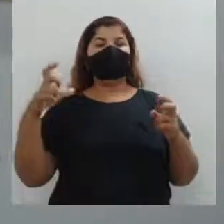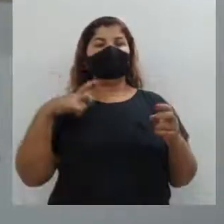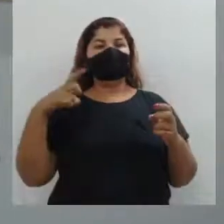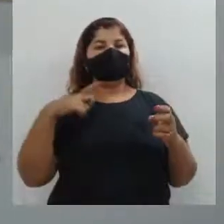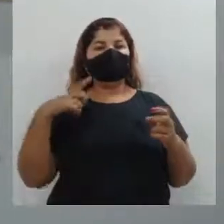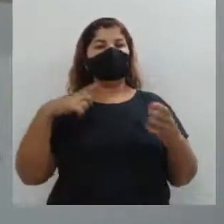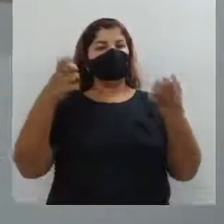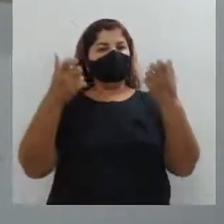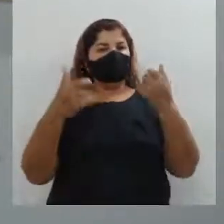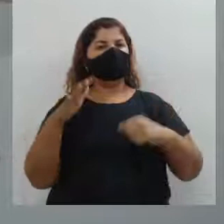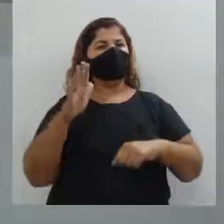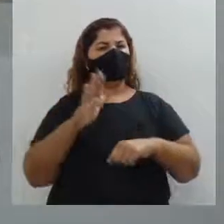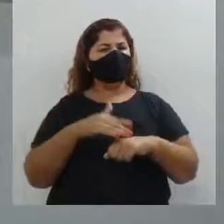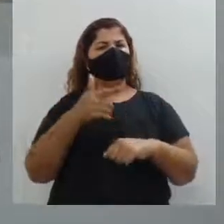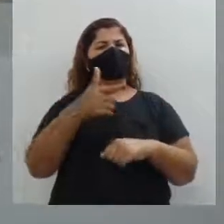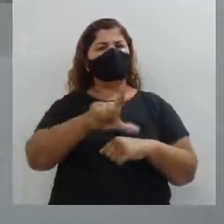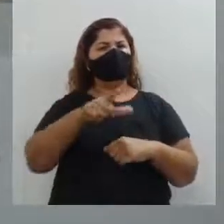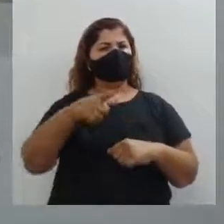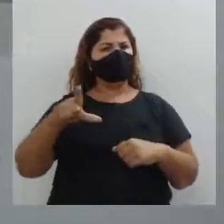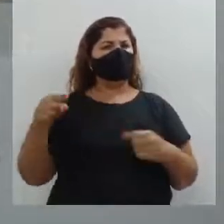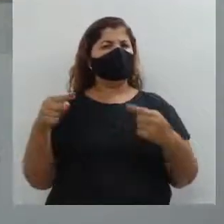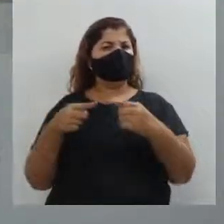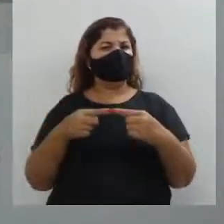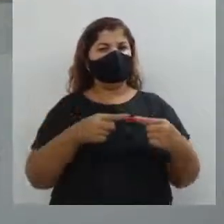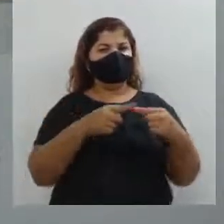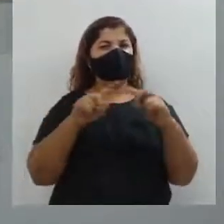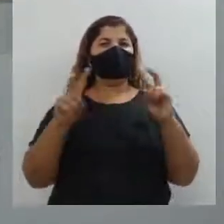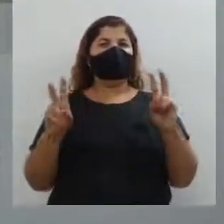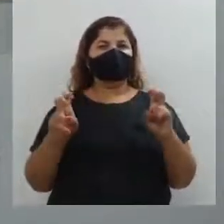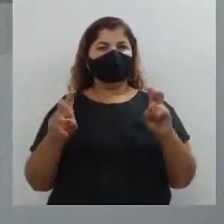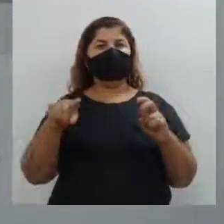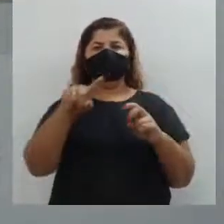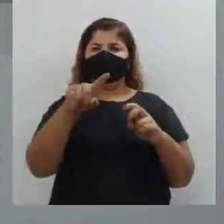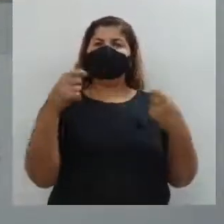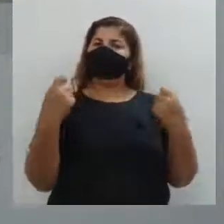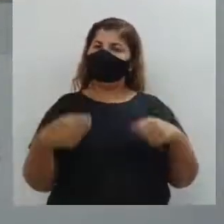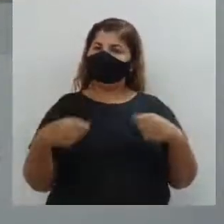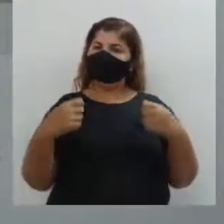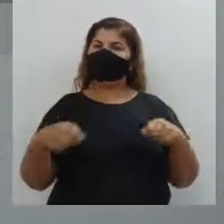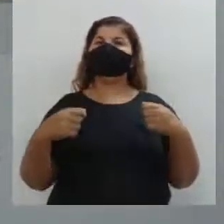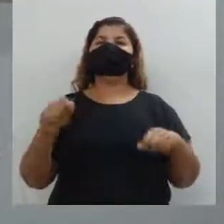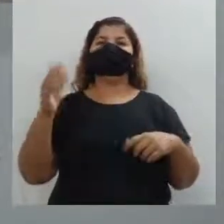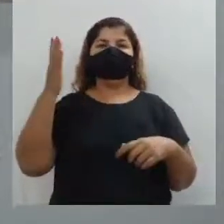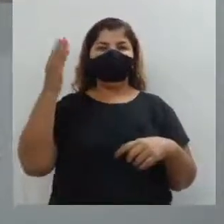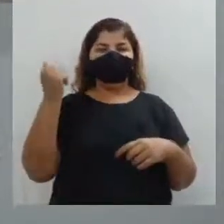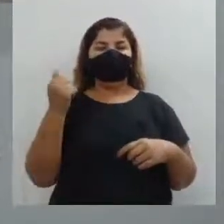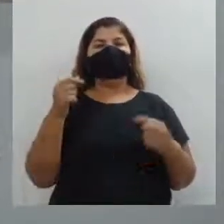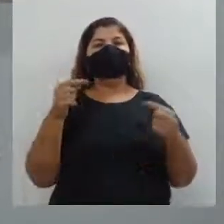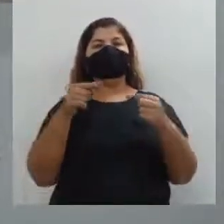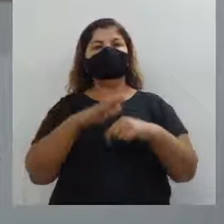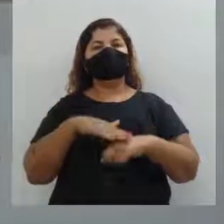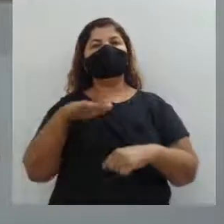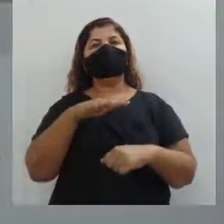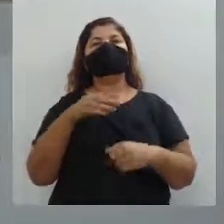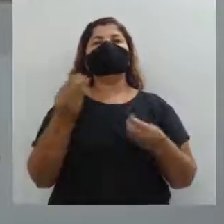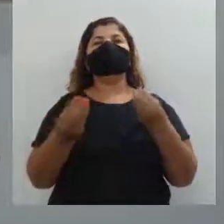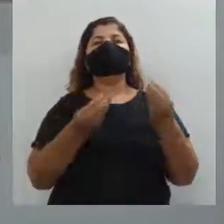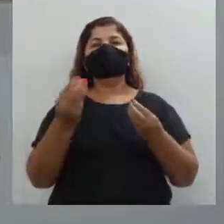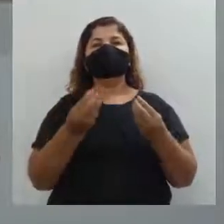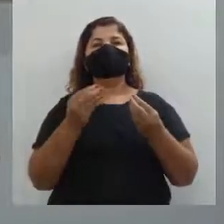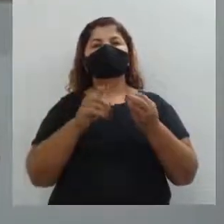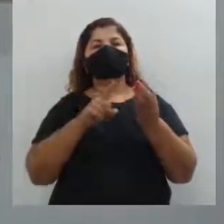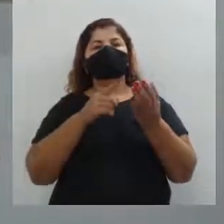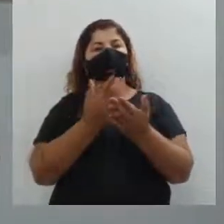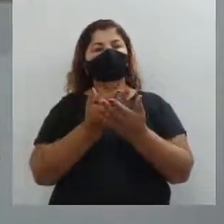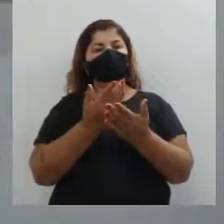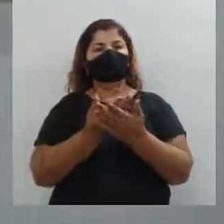em muitos outros que você vai precisar saber no que diz respeito ao estudo da língua